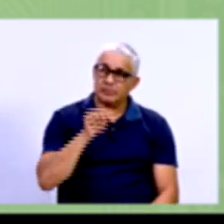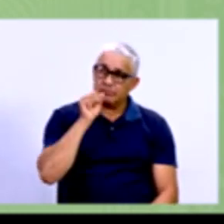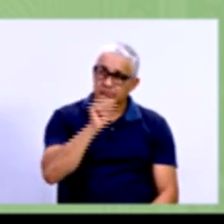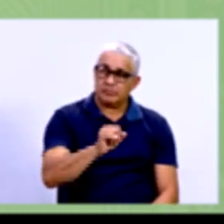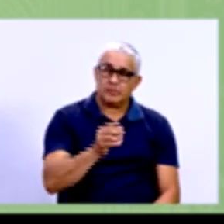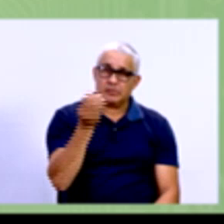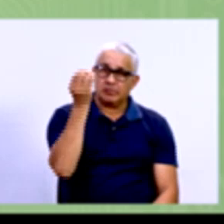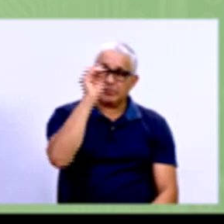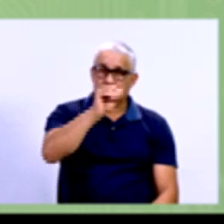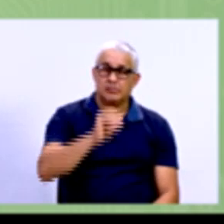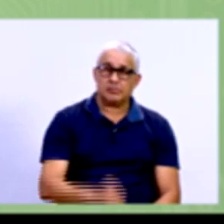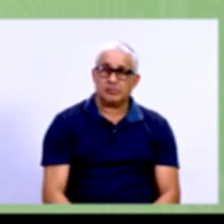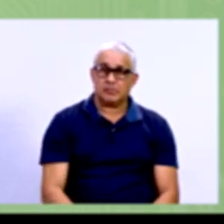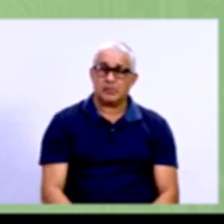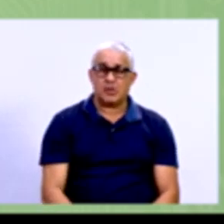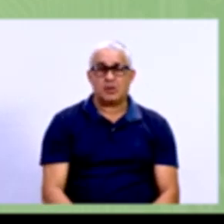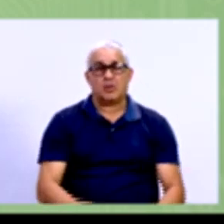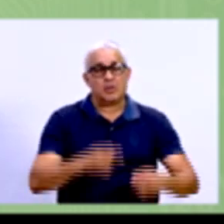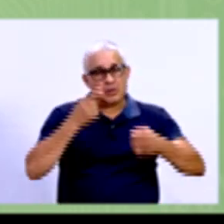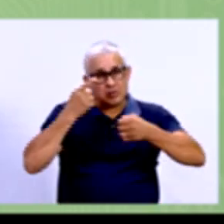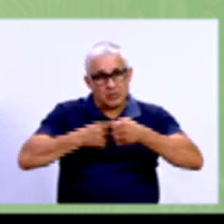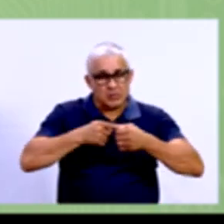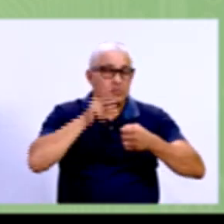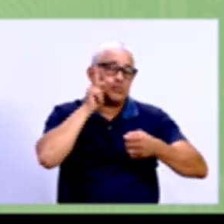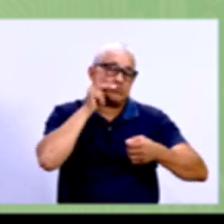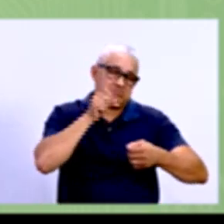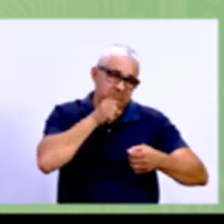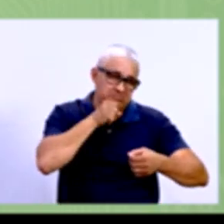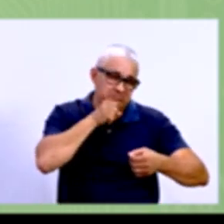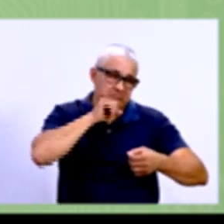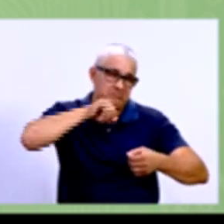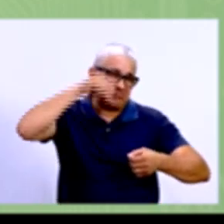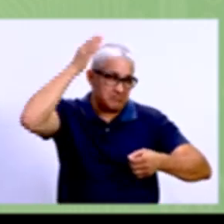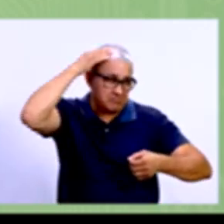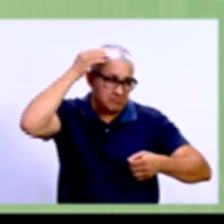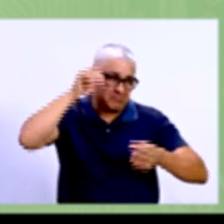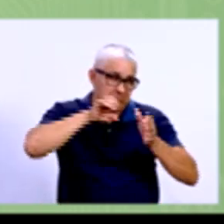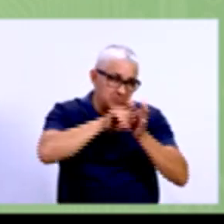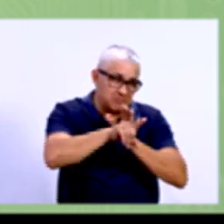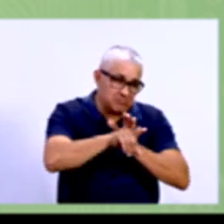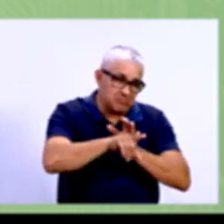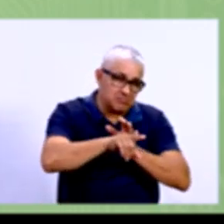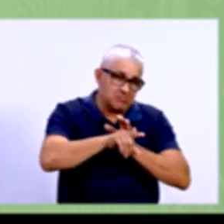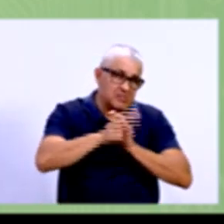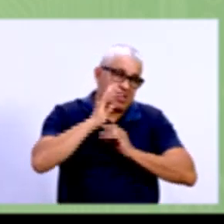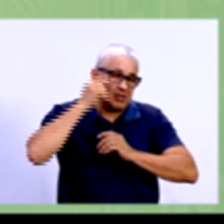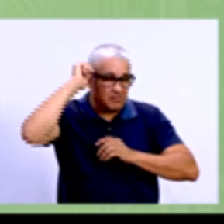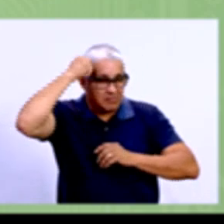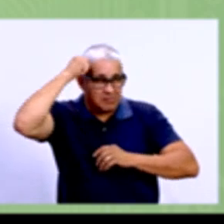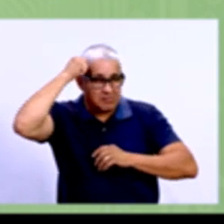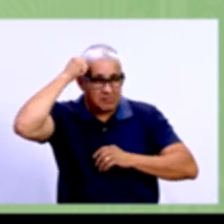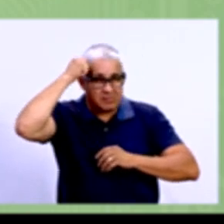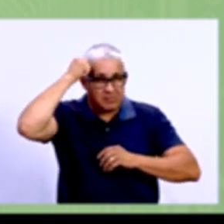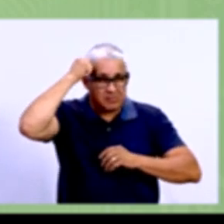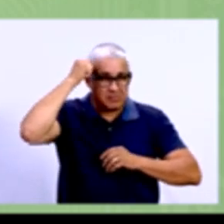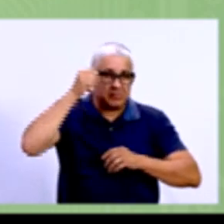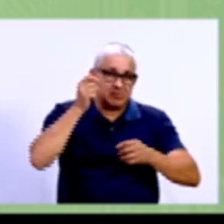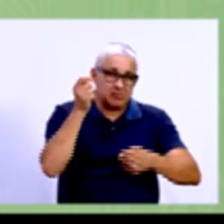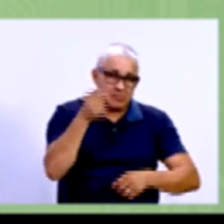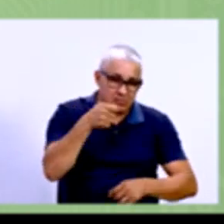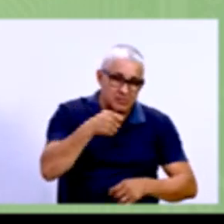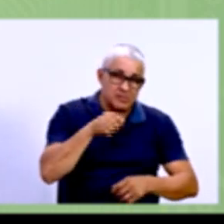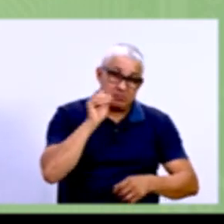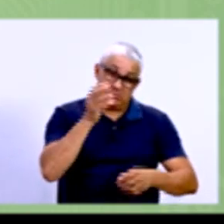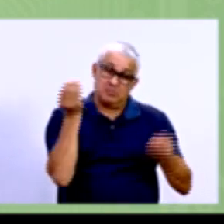colocar por municípios, Porto Velho, de Paraná, Cacoal, Ouro Preto, né, Ariquemes. Se a gente